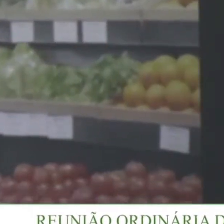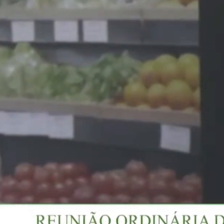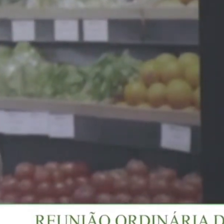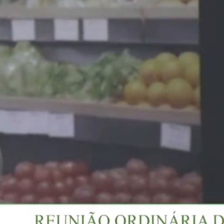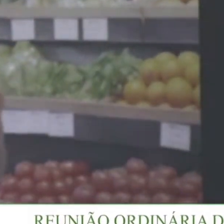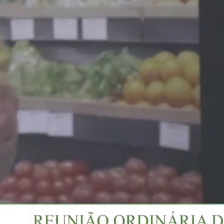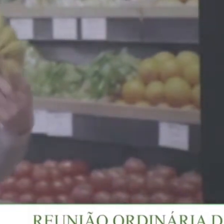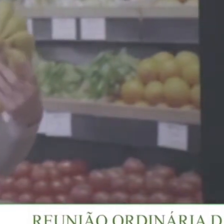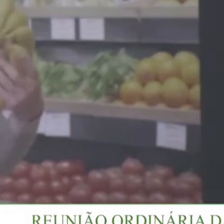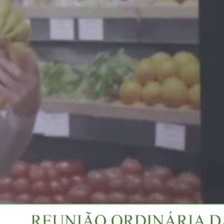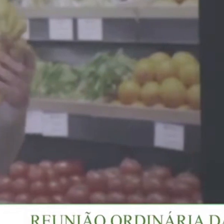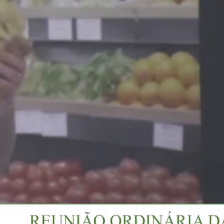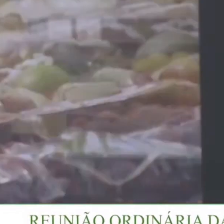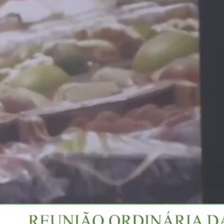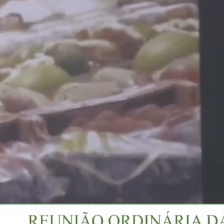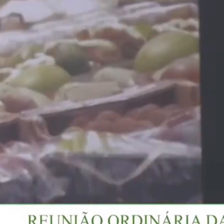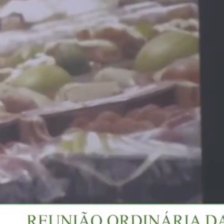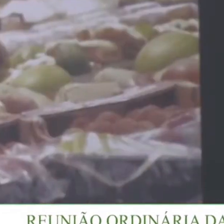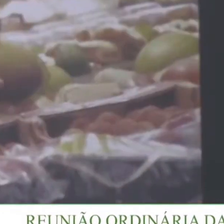exigentes.